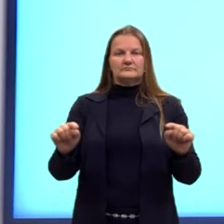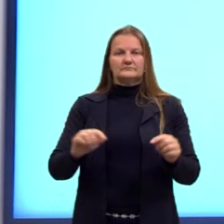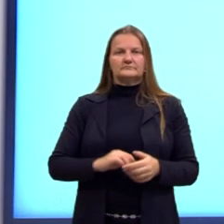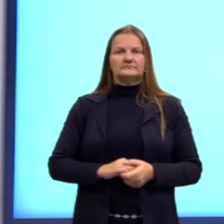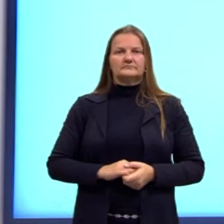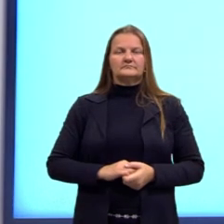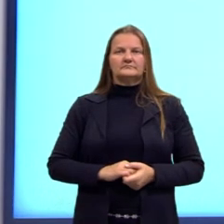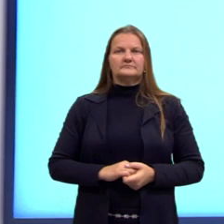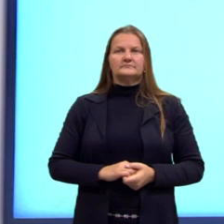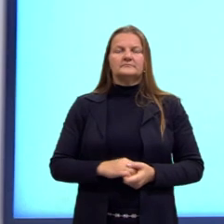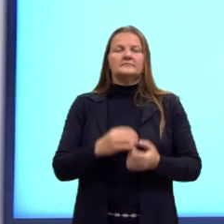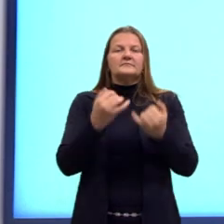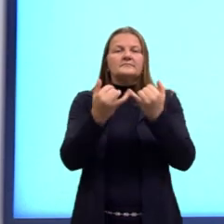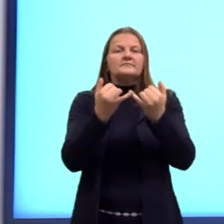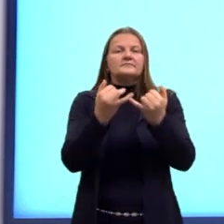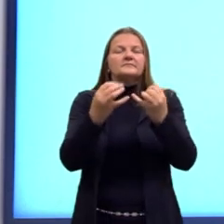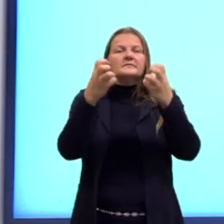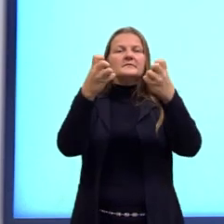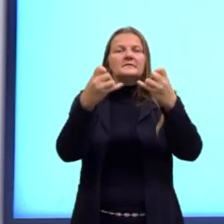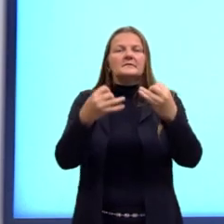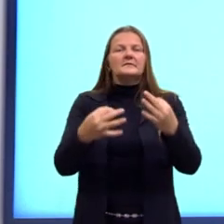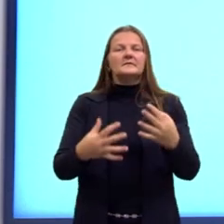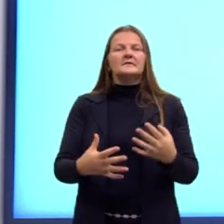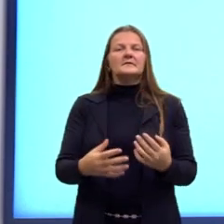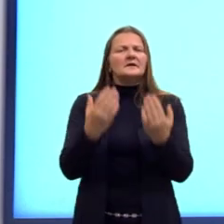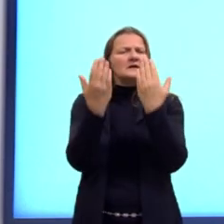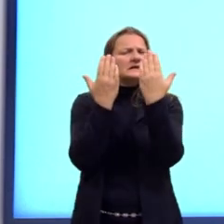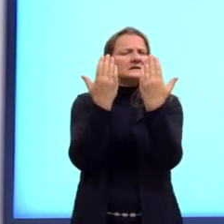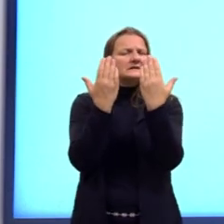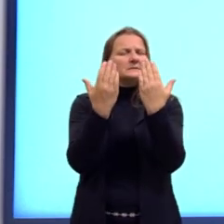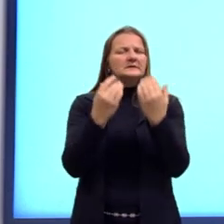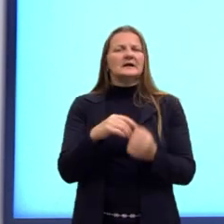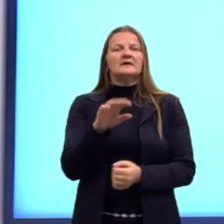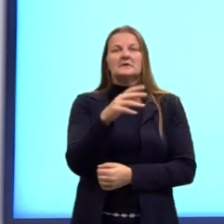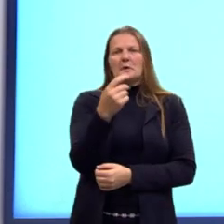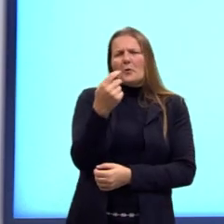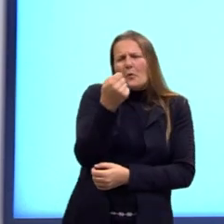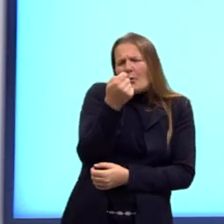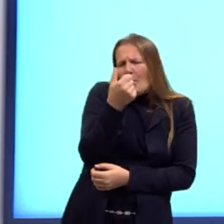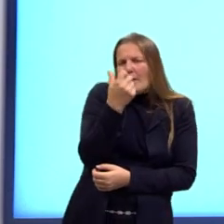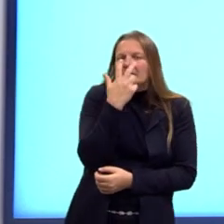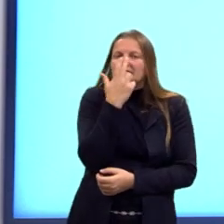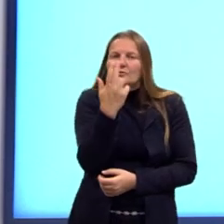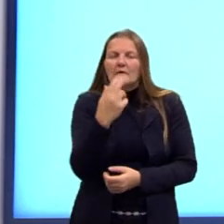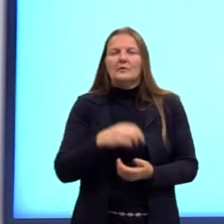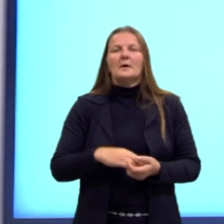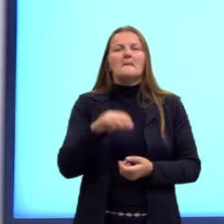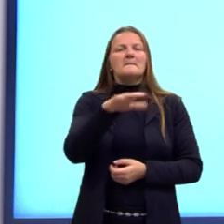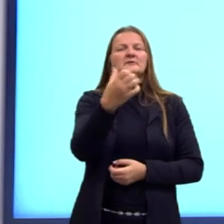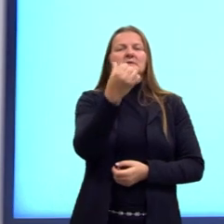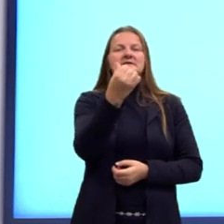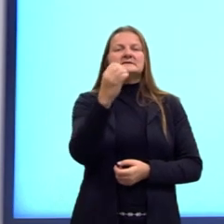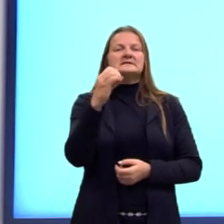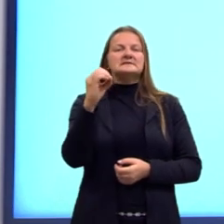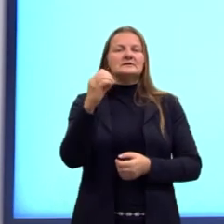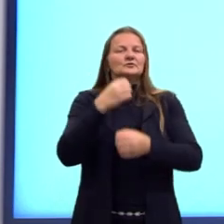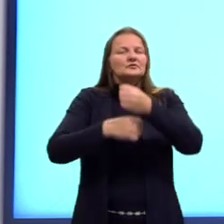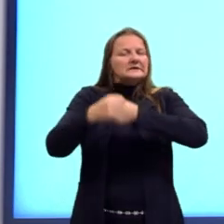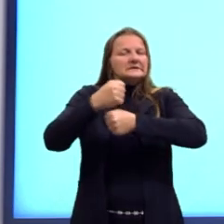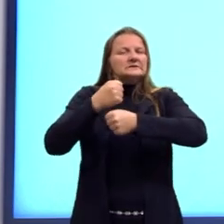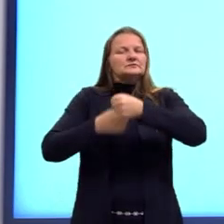hoje nós vamos falar então um pouco sobre a semelhança de triângulos a cerca de 600 Anos Antes de Cristo